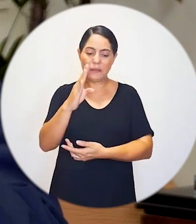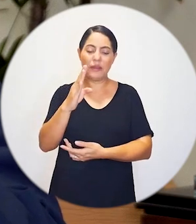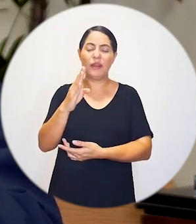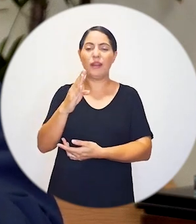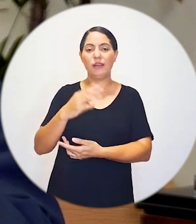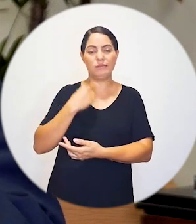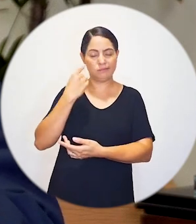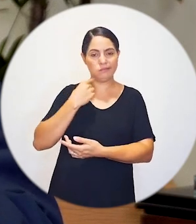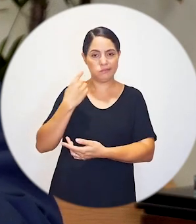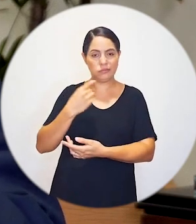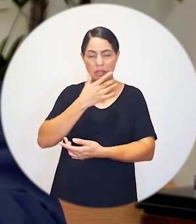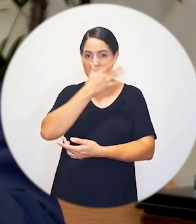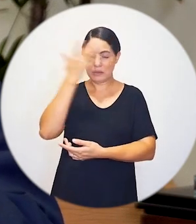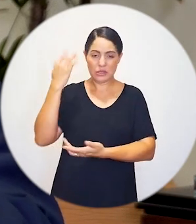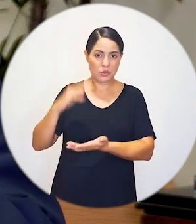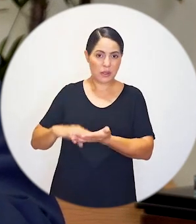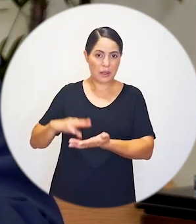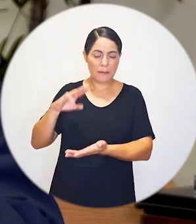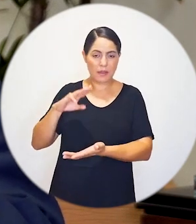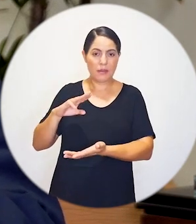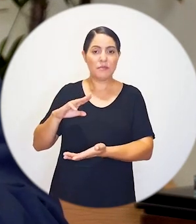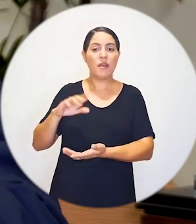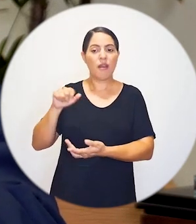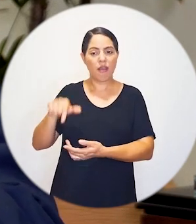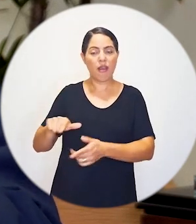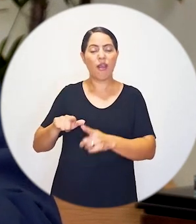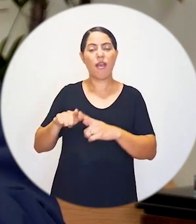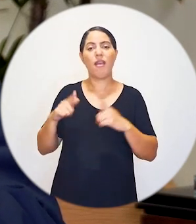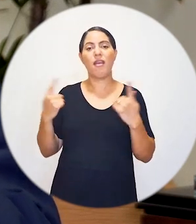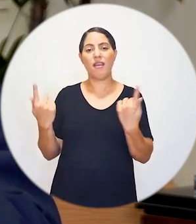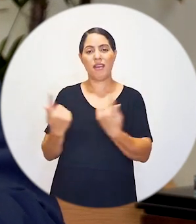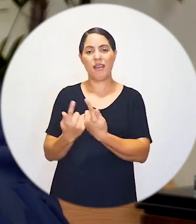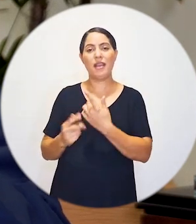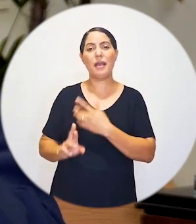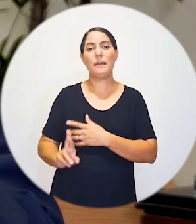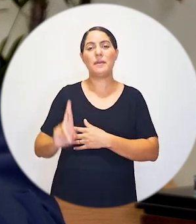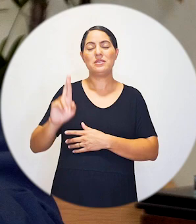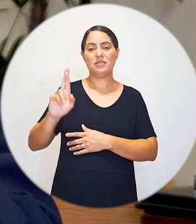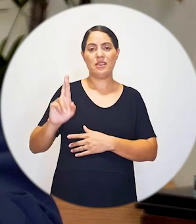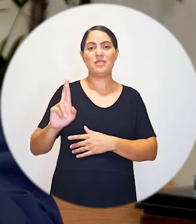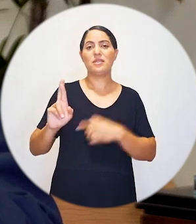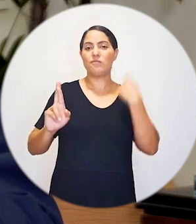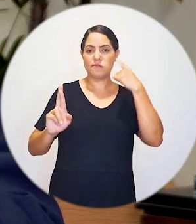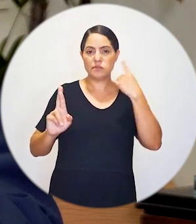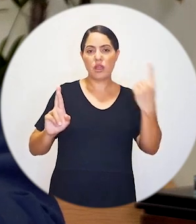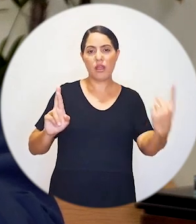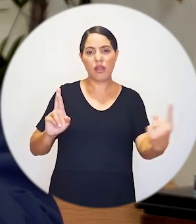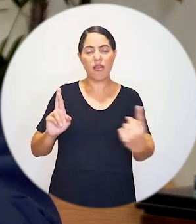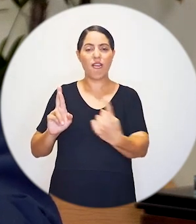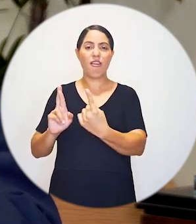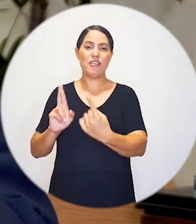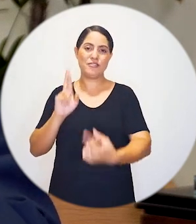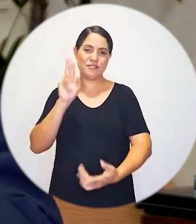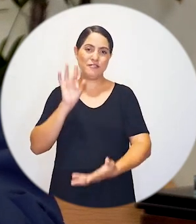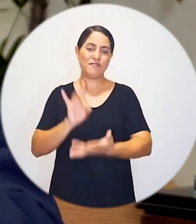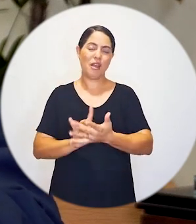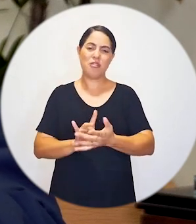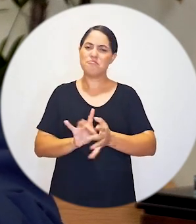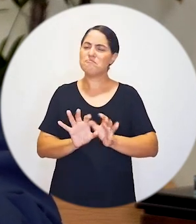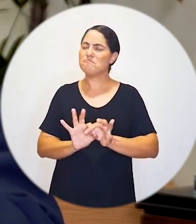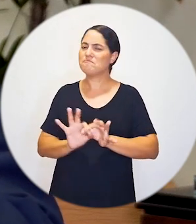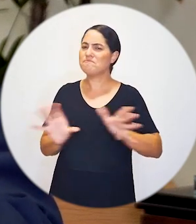compostos por membros oriundos da advocacia, eles têm que ser embaixada dos advogados, onde os advogados